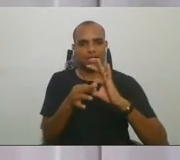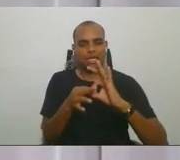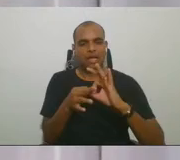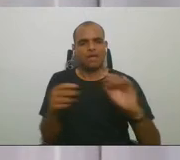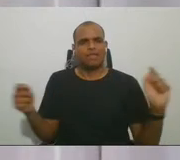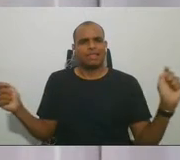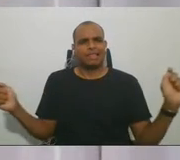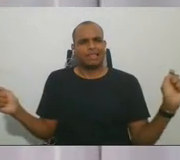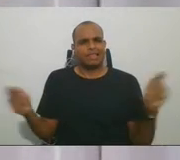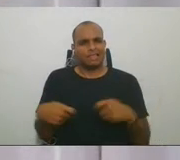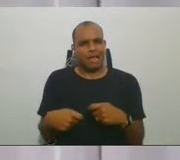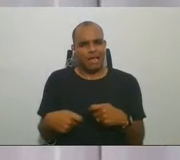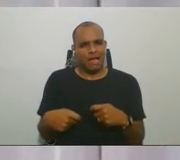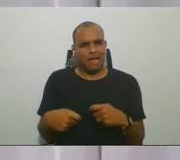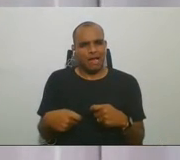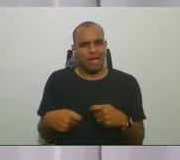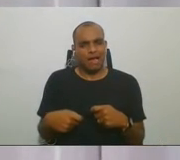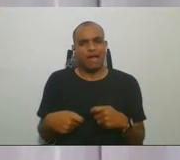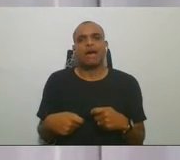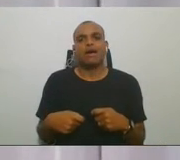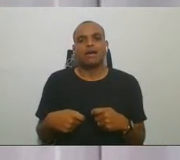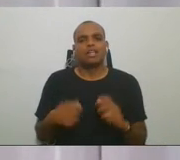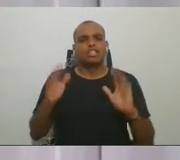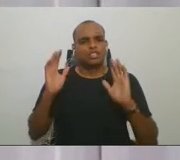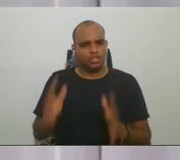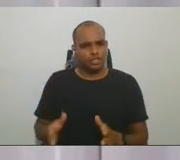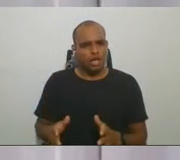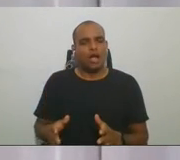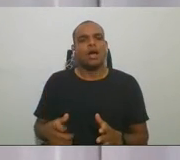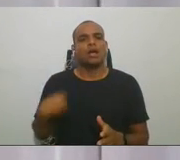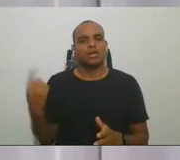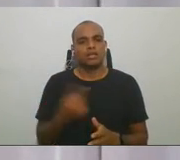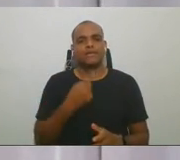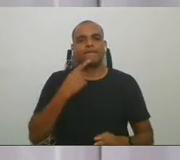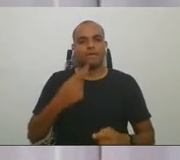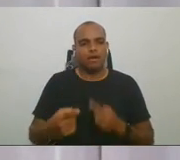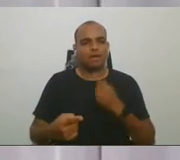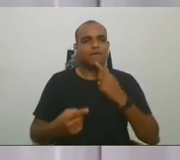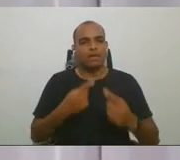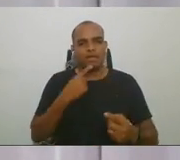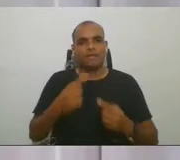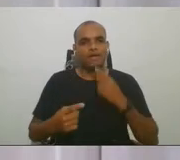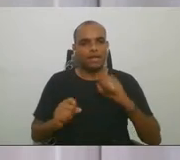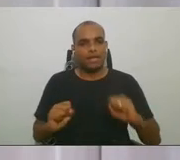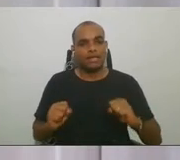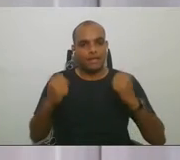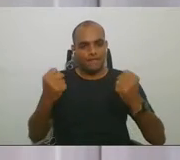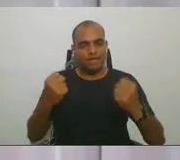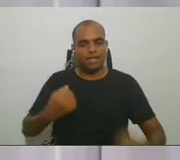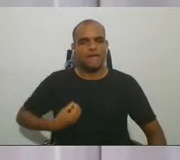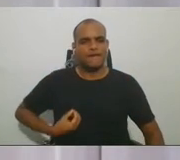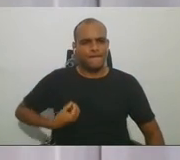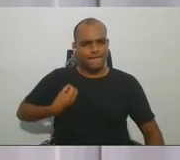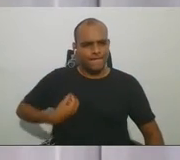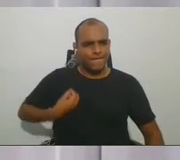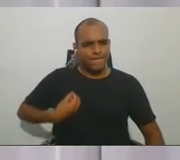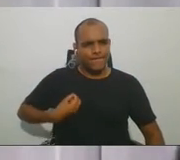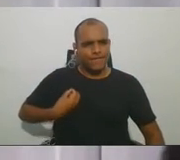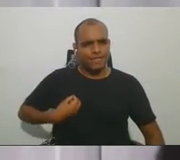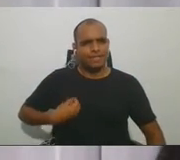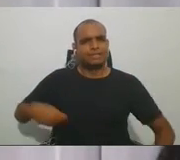possível, como tantas vezes sustentamos, vidas dignas de ser